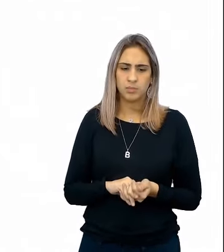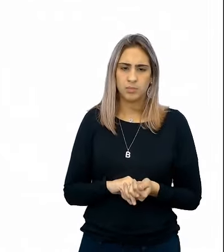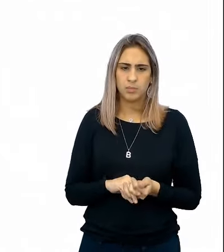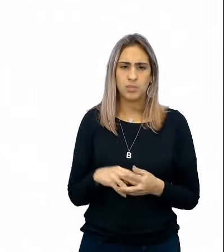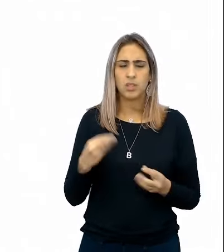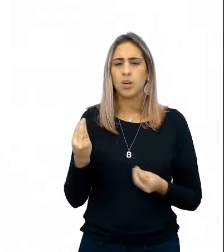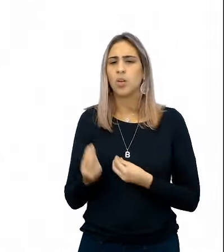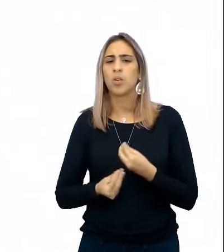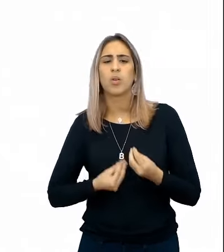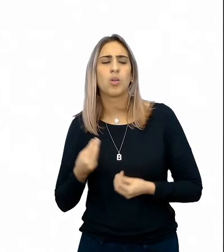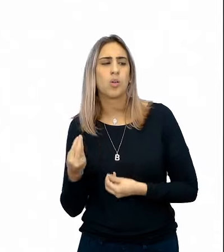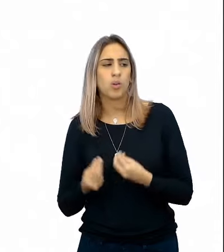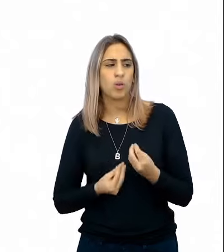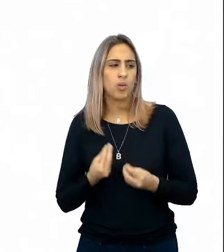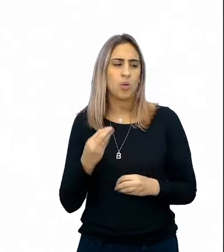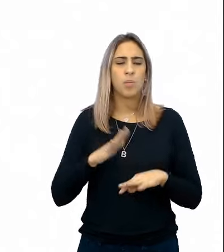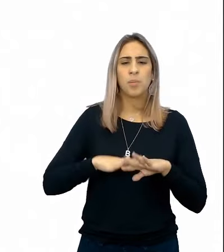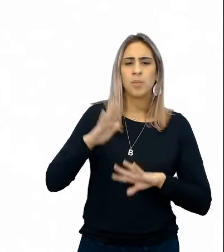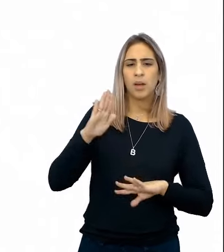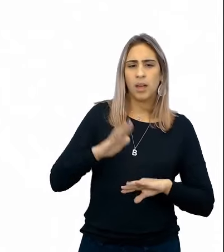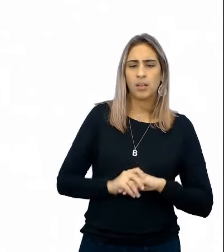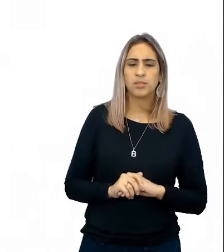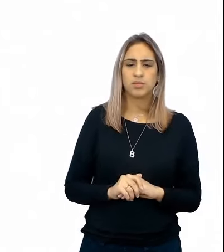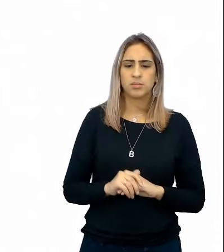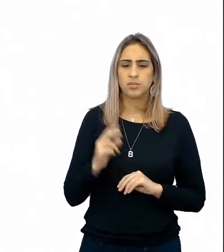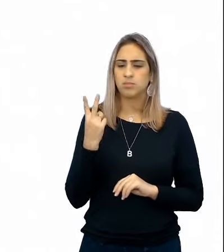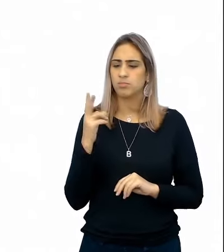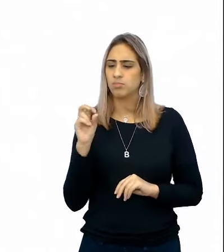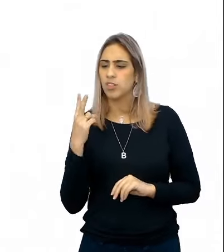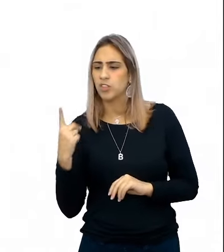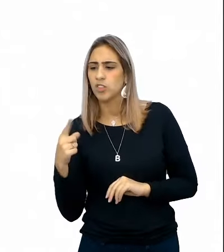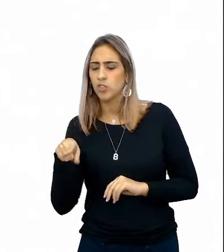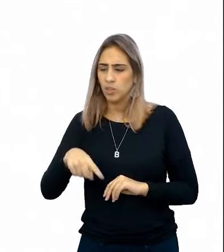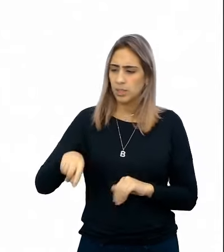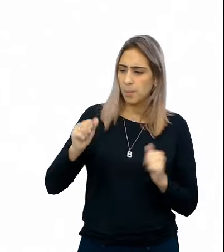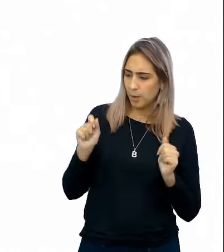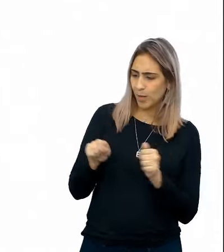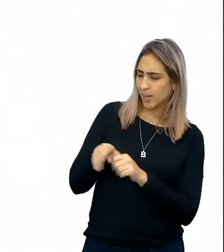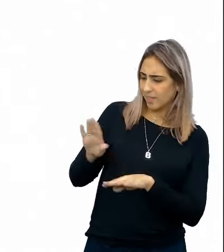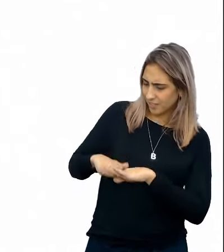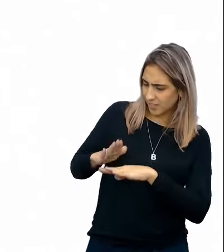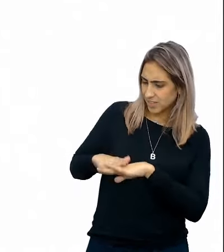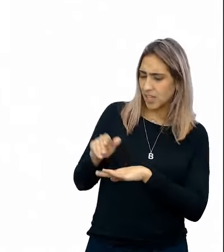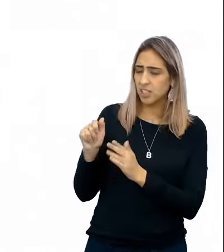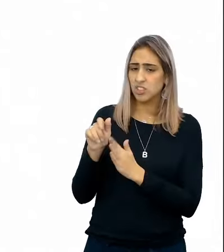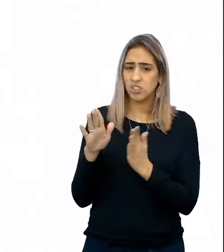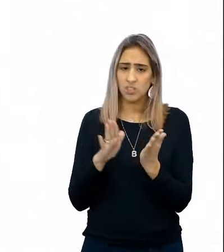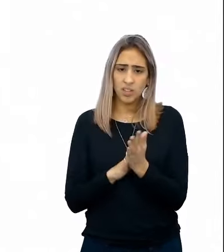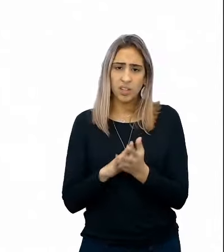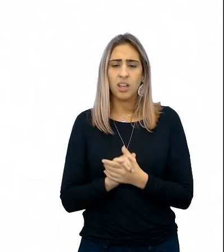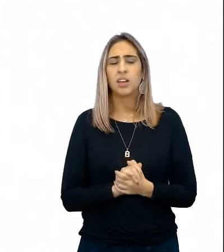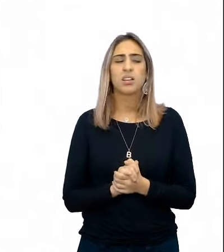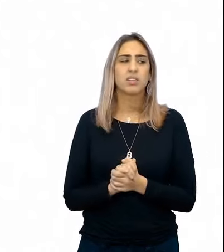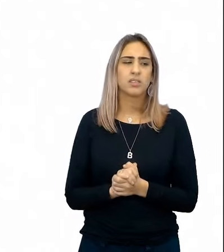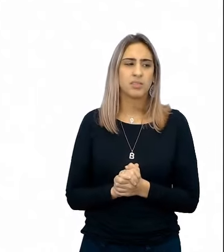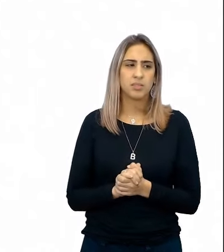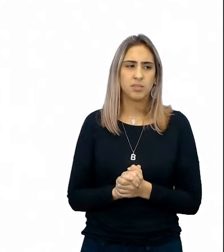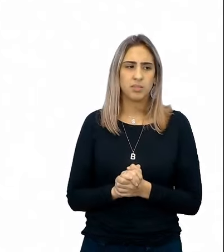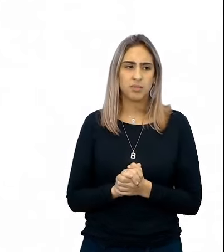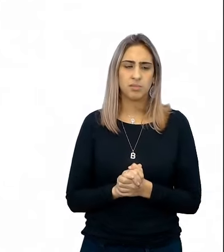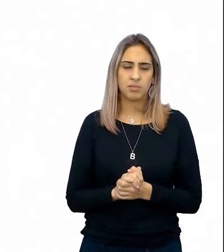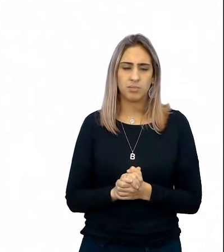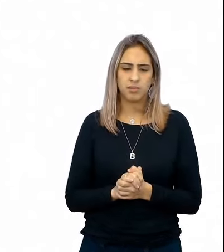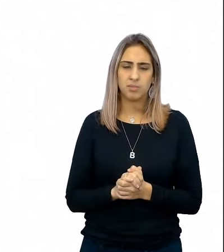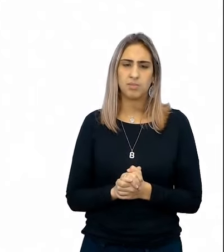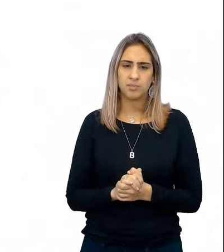Como aqui tem de março de 2021, vocês podem reelaborar a atividade com o calendário do mês